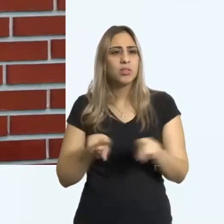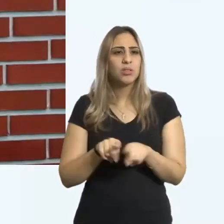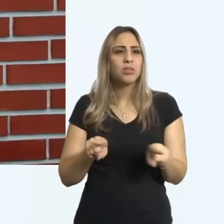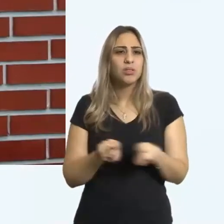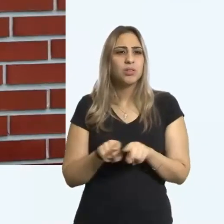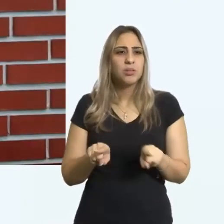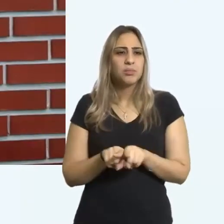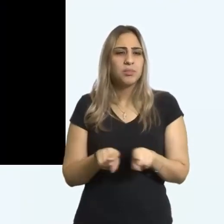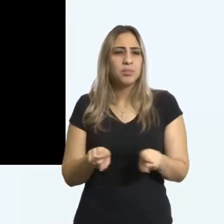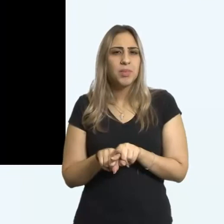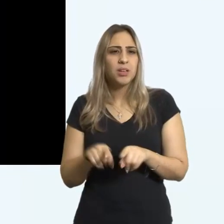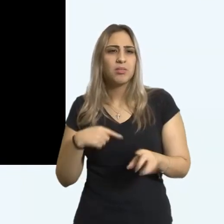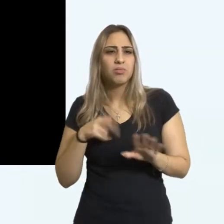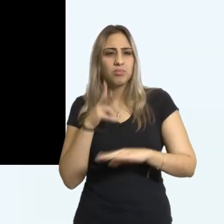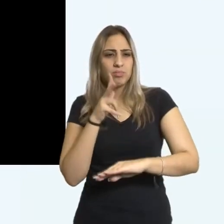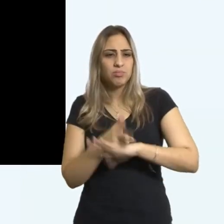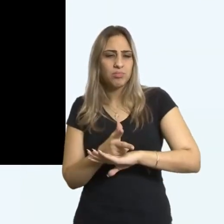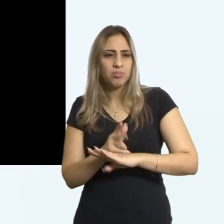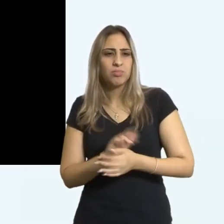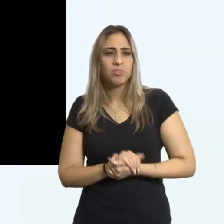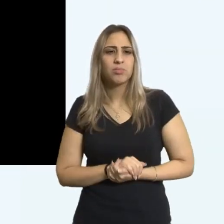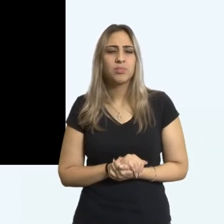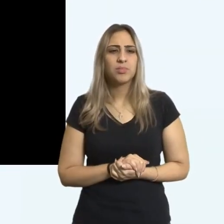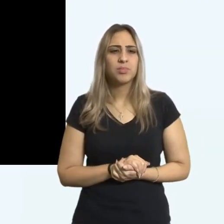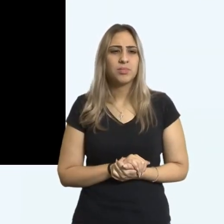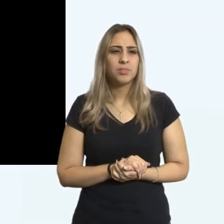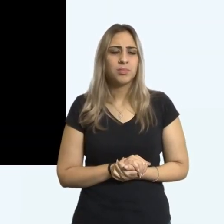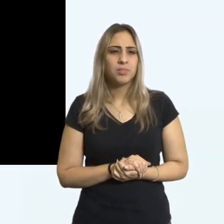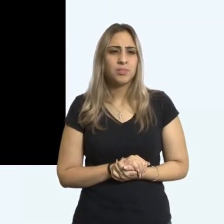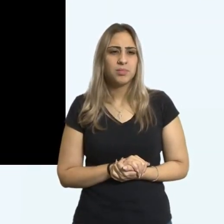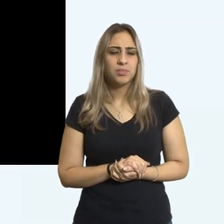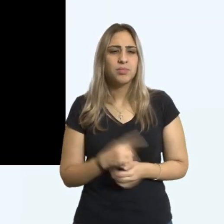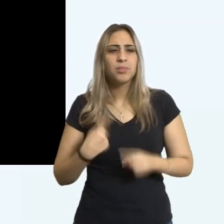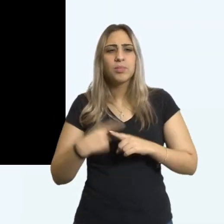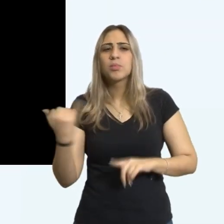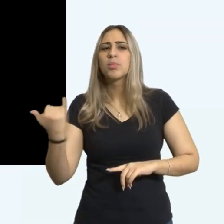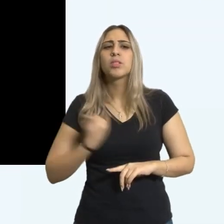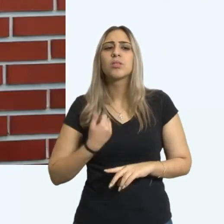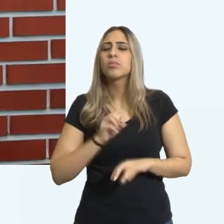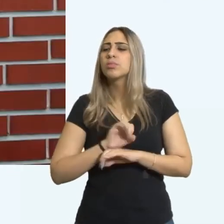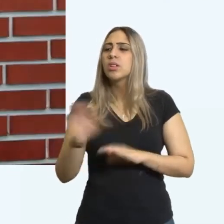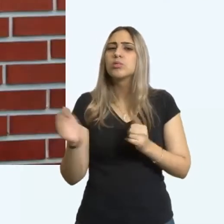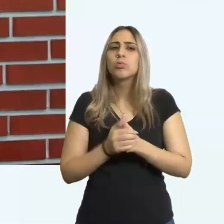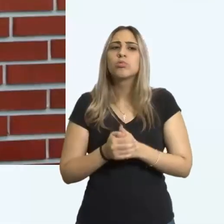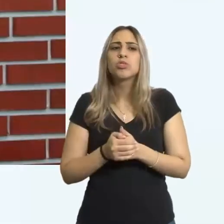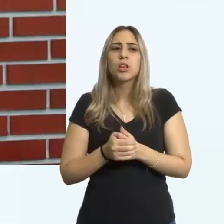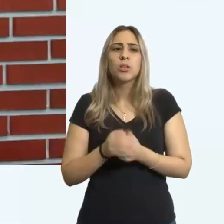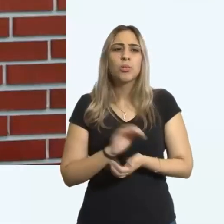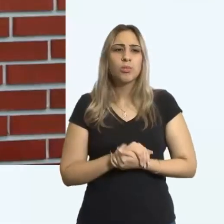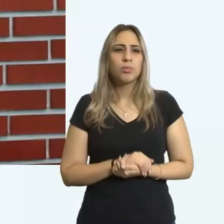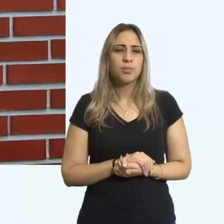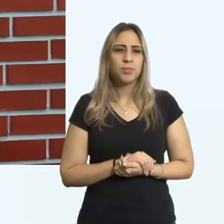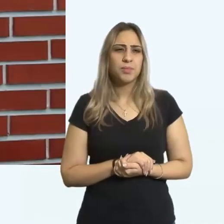banho vídeo final está indo e me liga porque você sai todo escondido